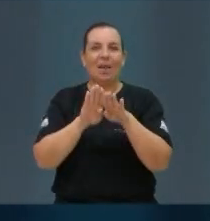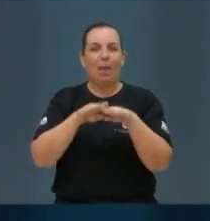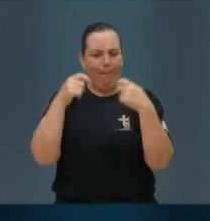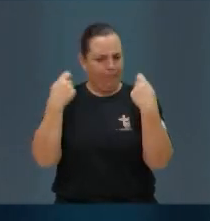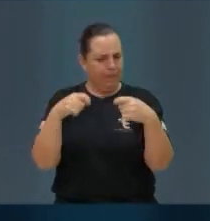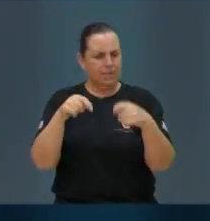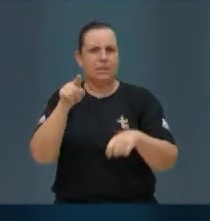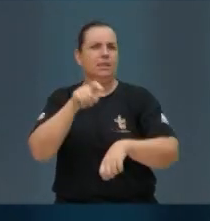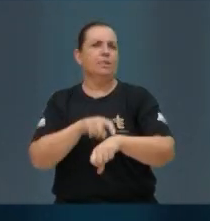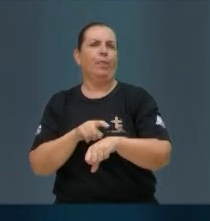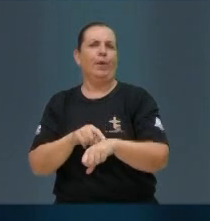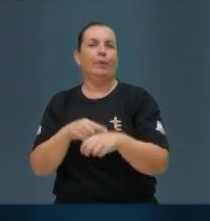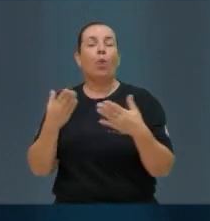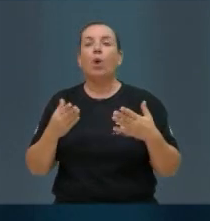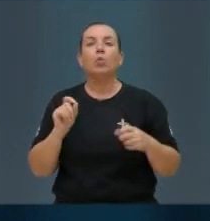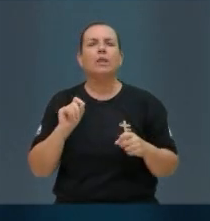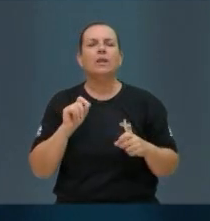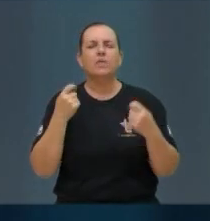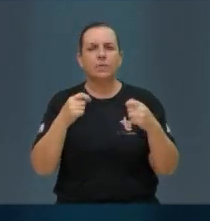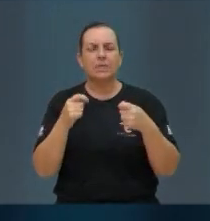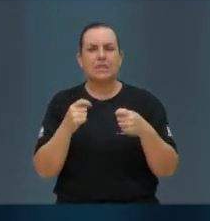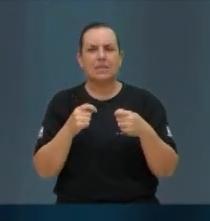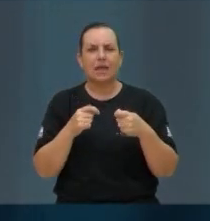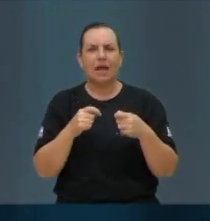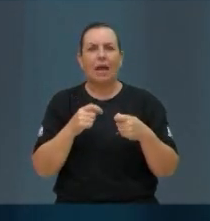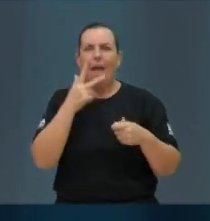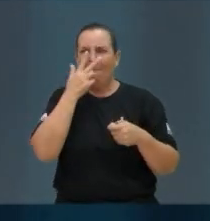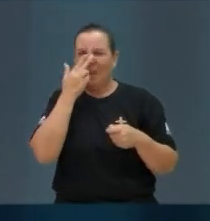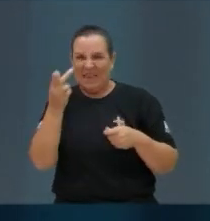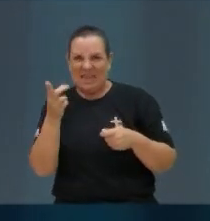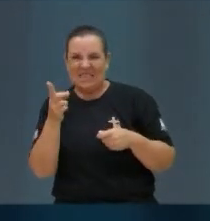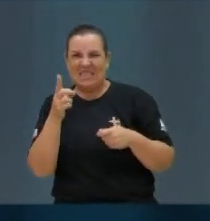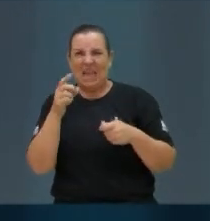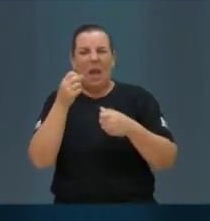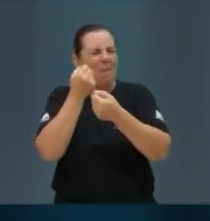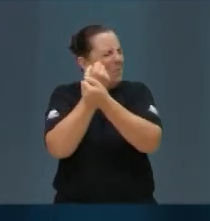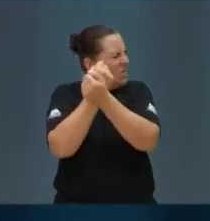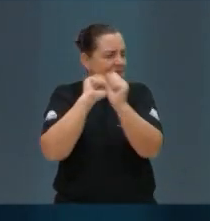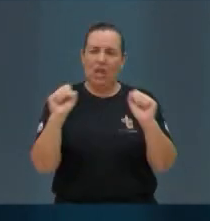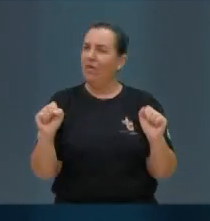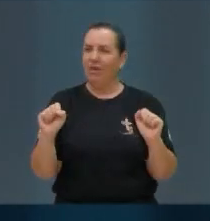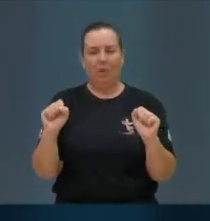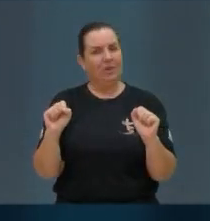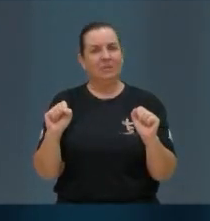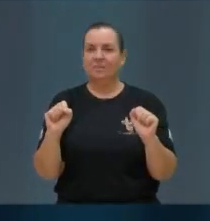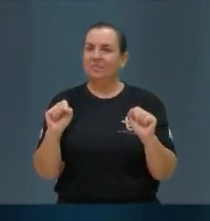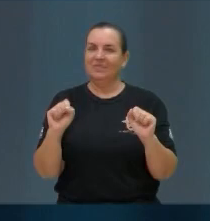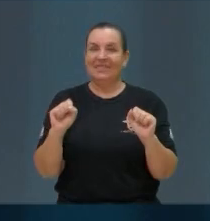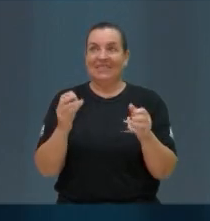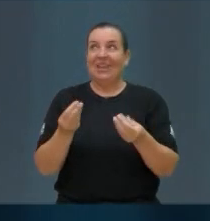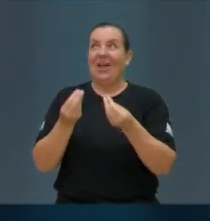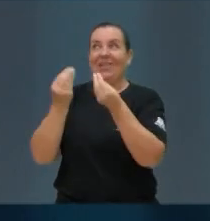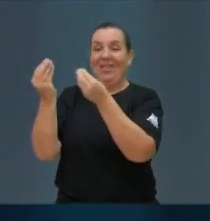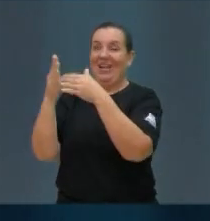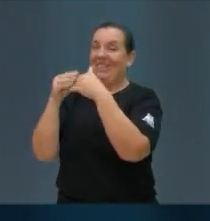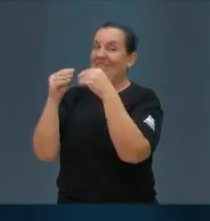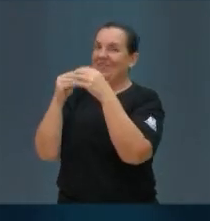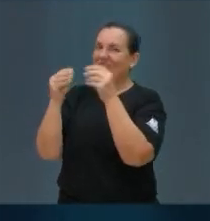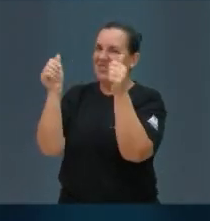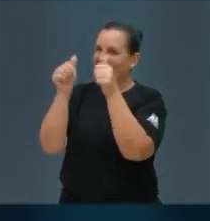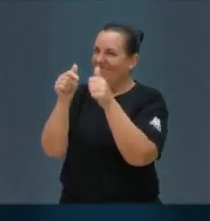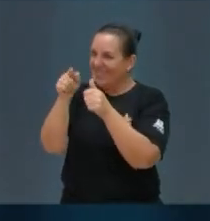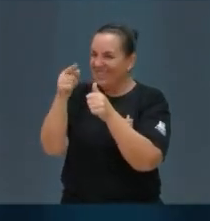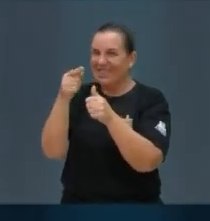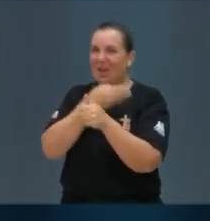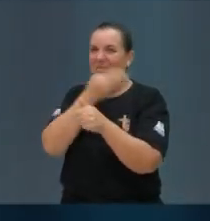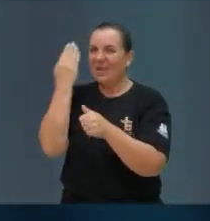nesse momento. Mesmo que para você possa parecer impossível, coloca nas mãos de Nossa Senhora do